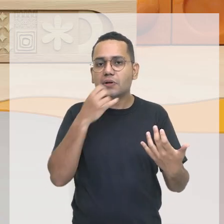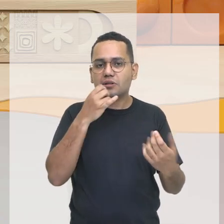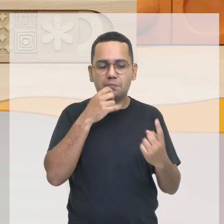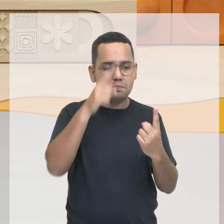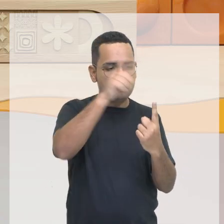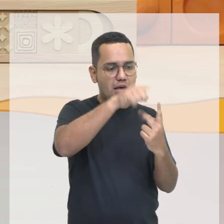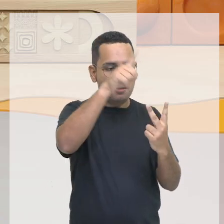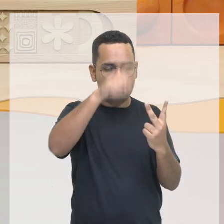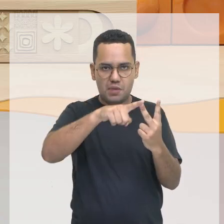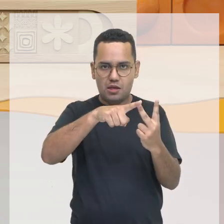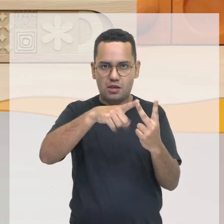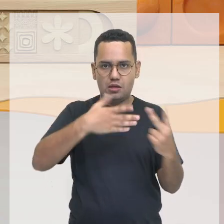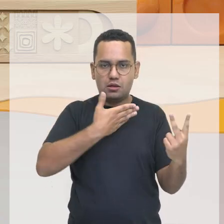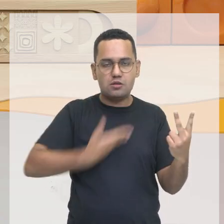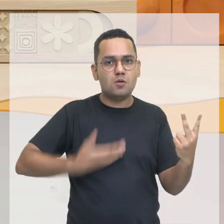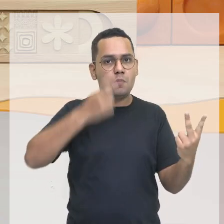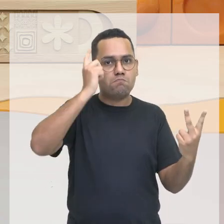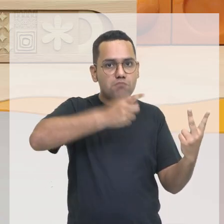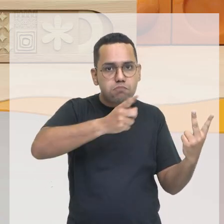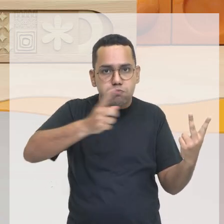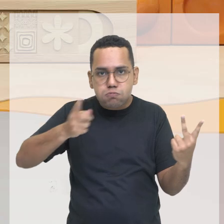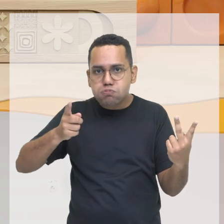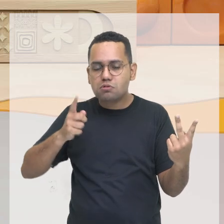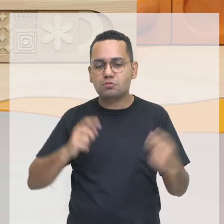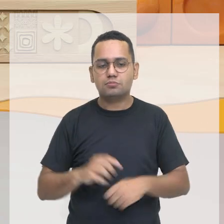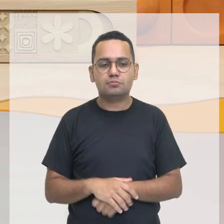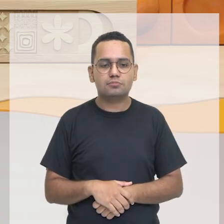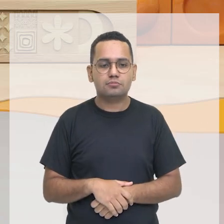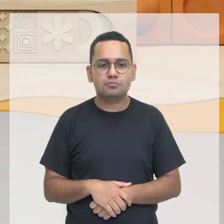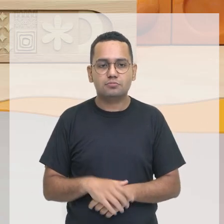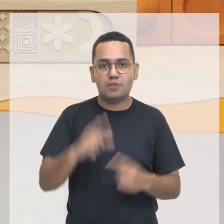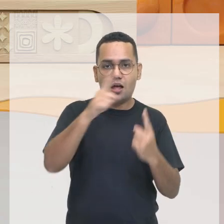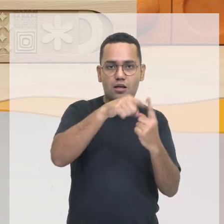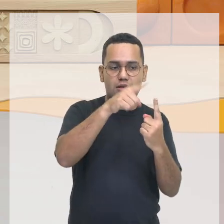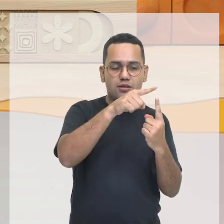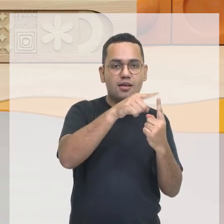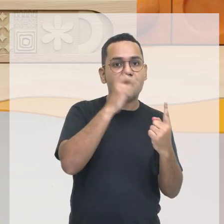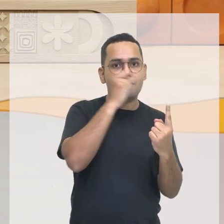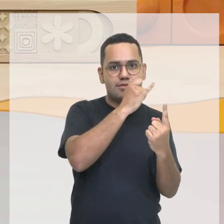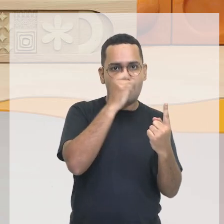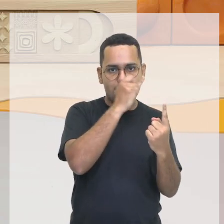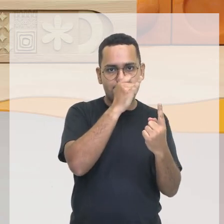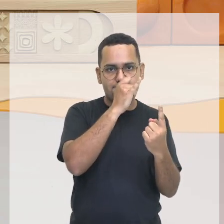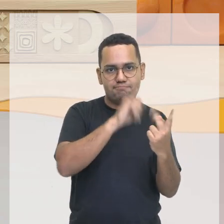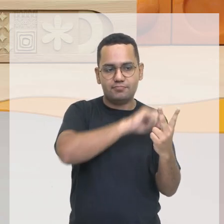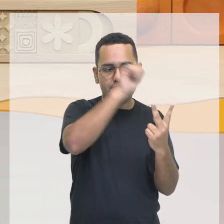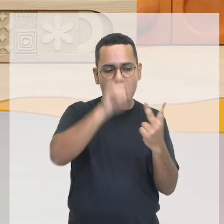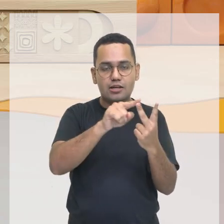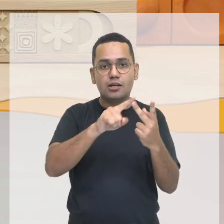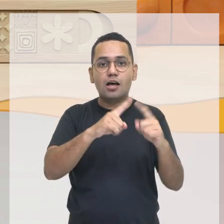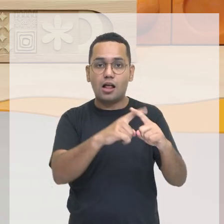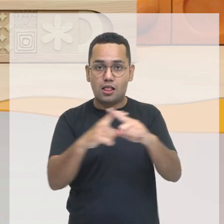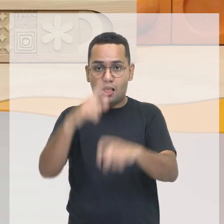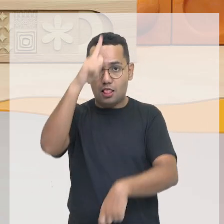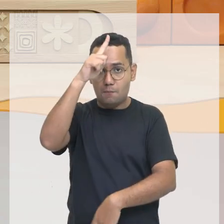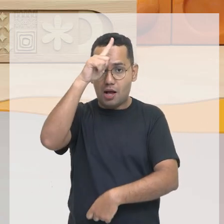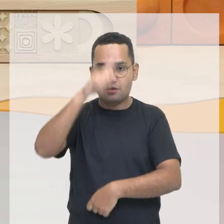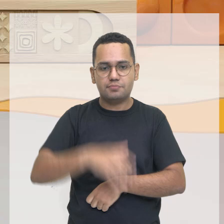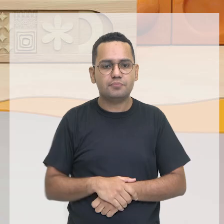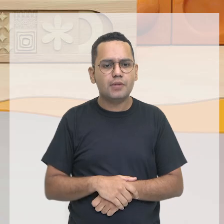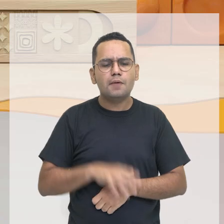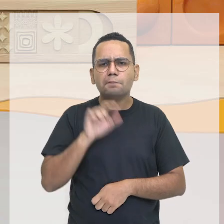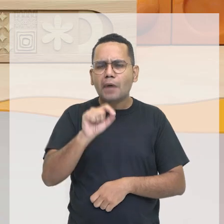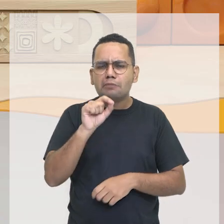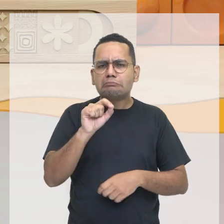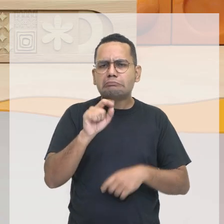regimes totalitários, melhor dizendo. Sendo que o fascismo ocorre na Itália, como nós vimos há pouco, e o nazismo na Alemanha. E